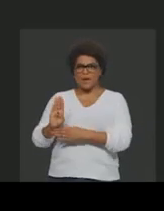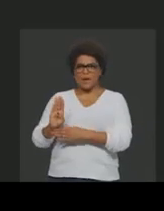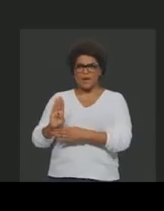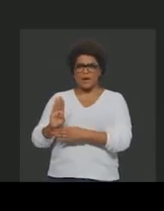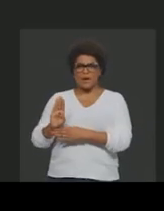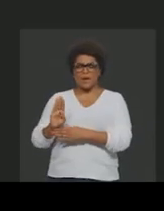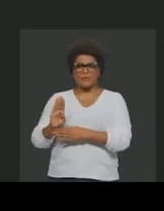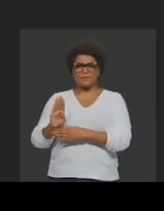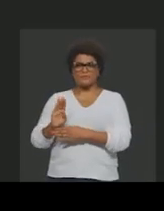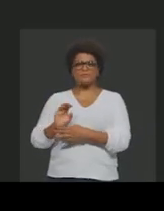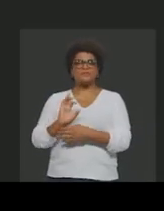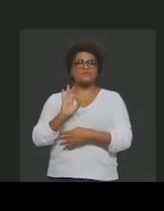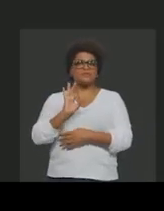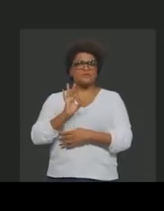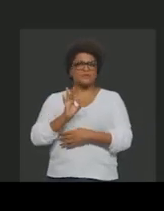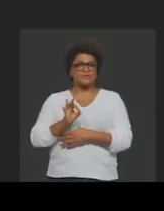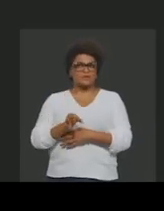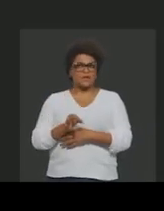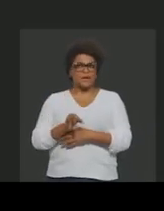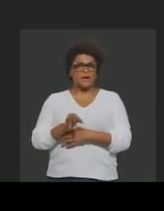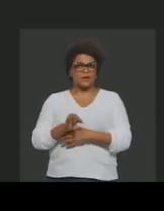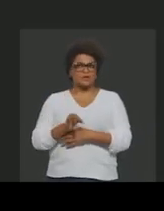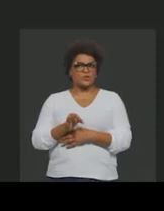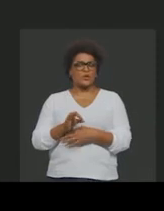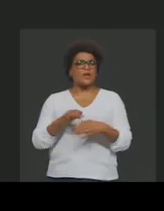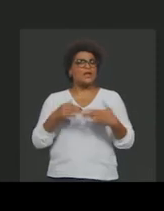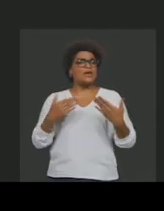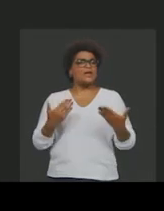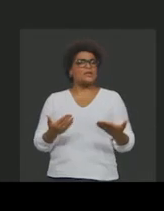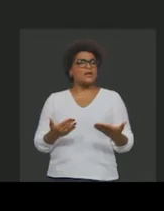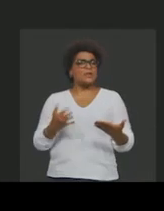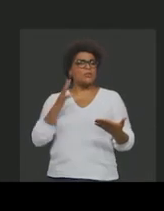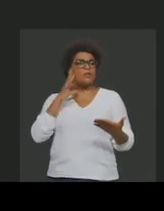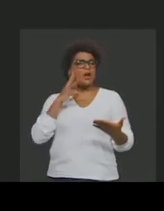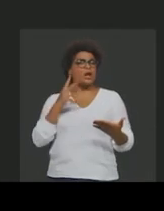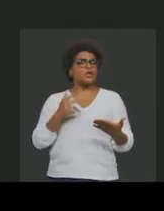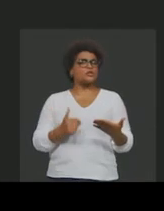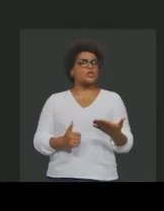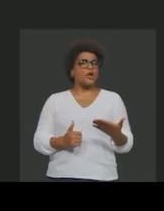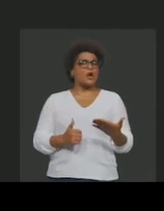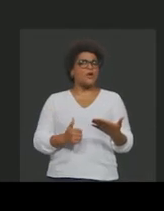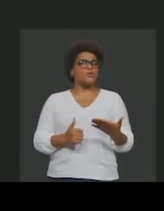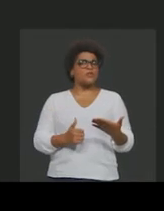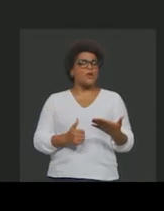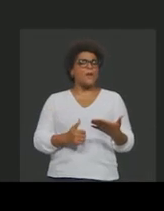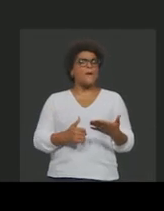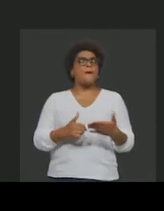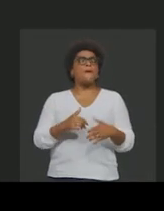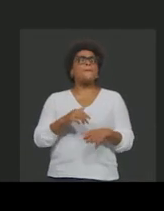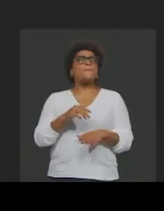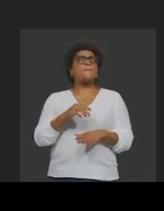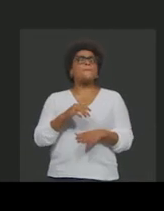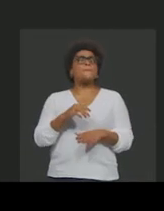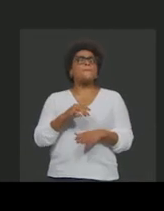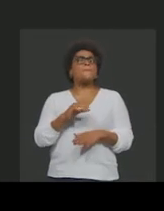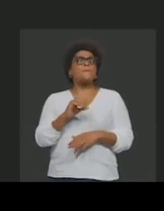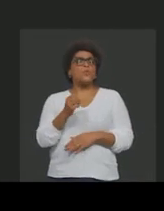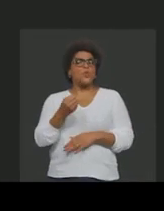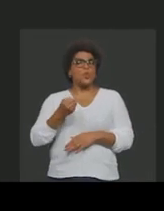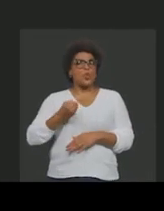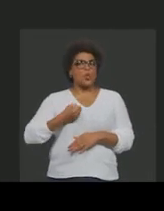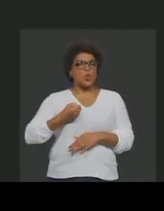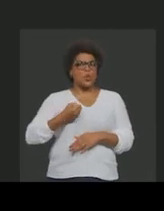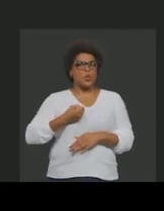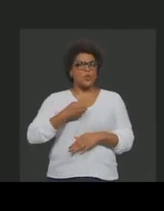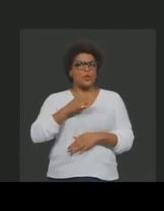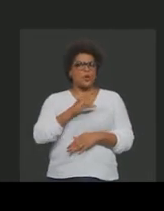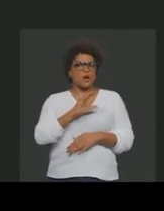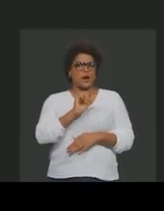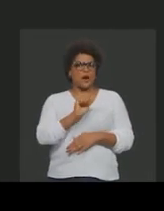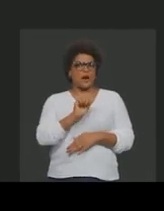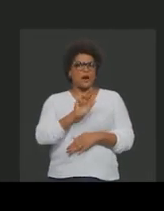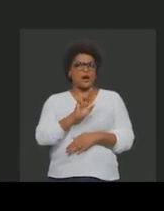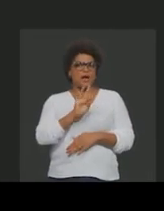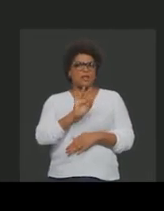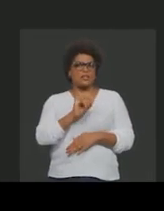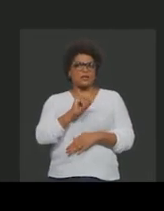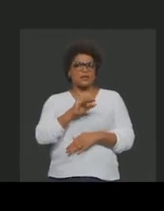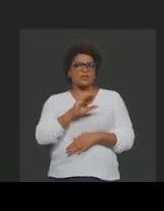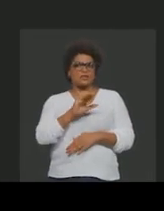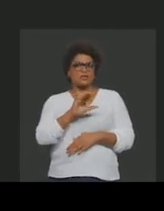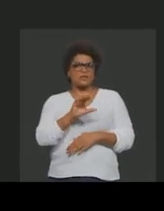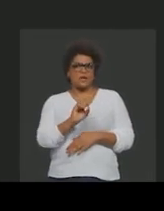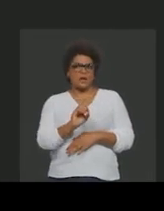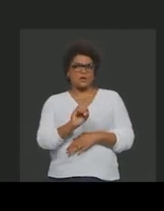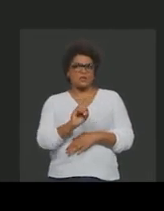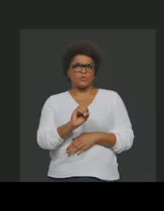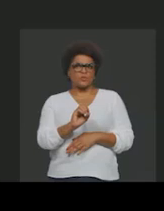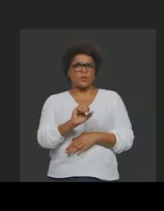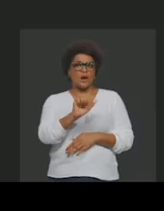Definimos e denotamos o produto cartesiano de A por B por... Olha como que lê, A cartesiano B.